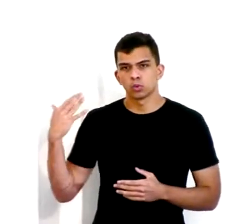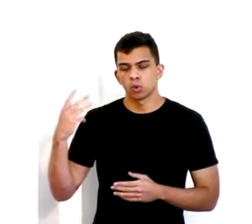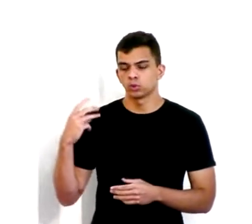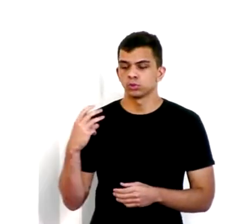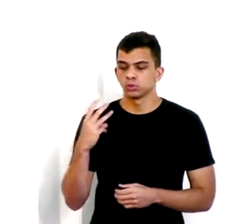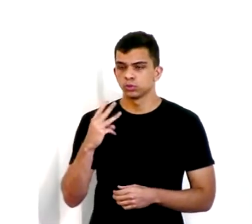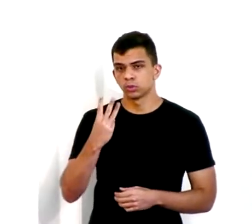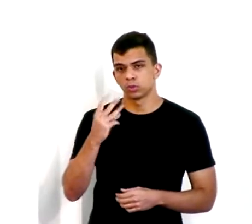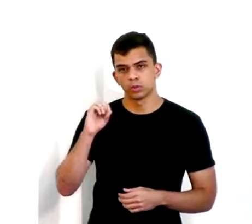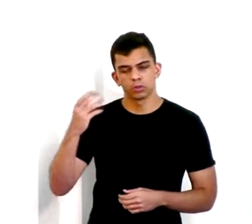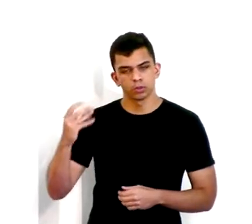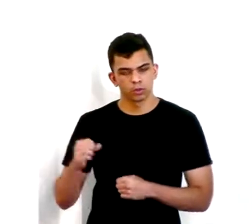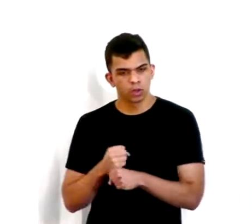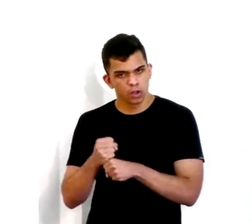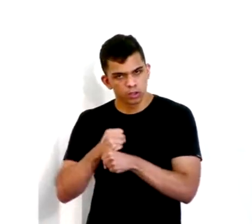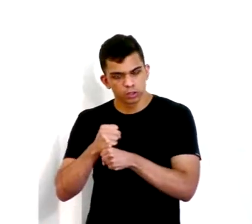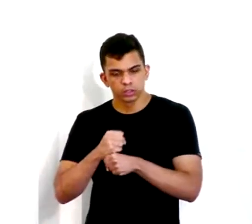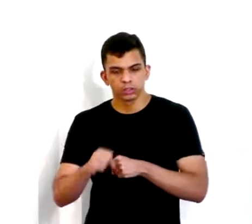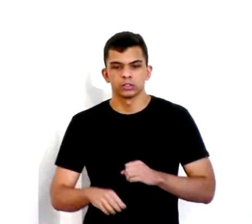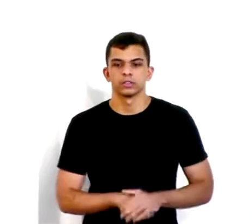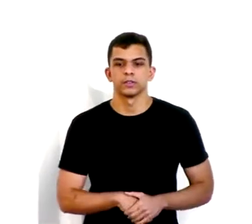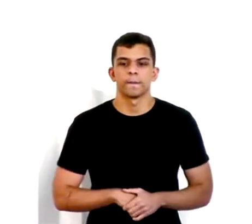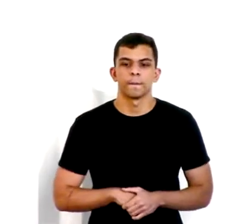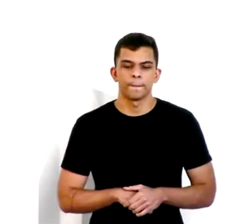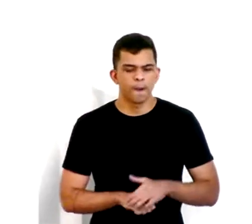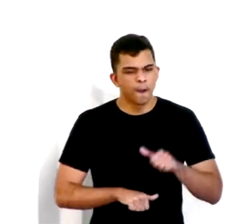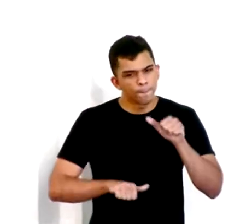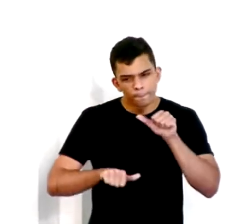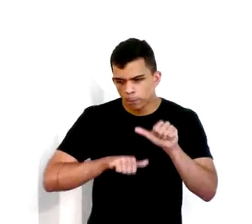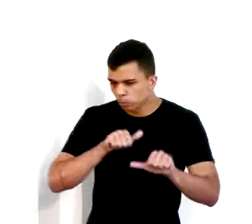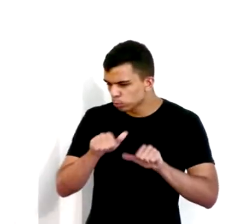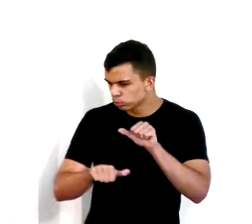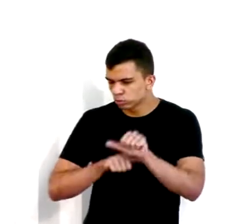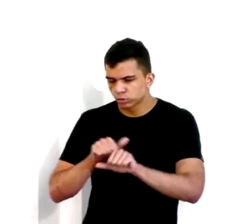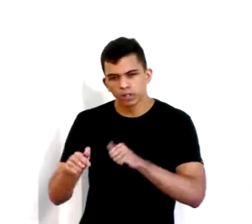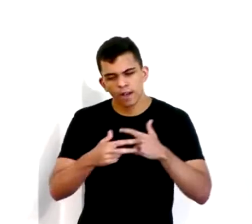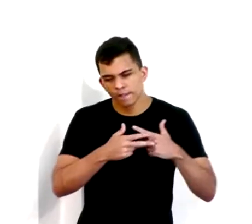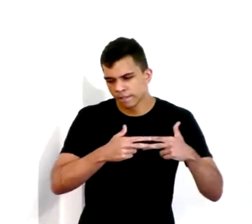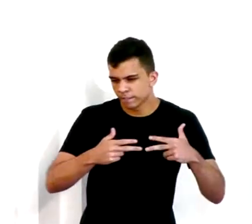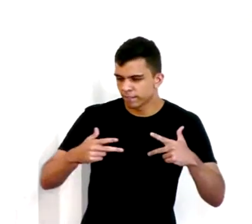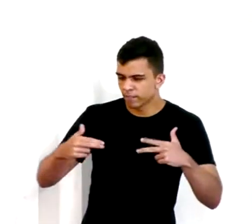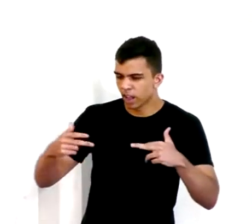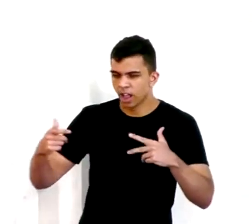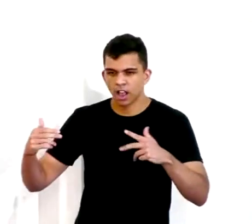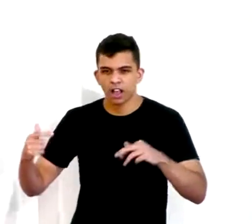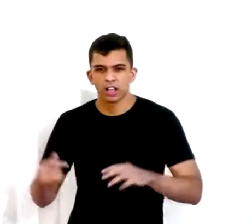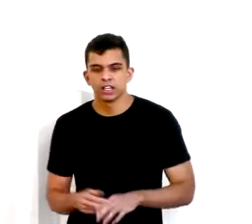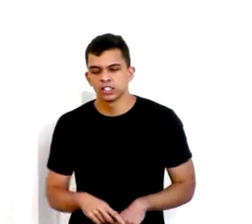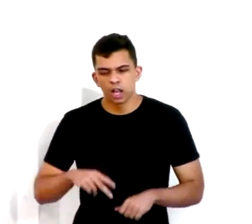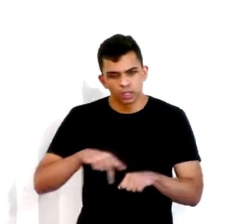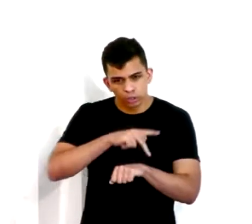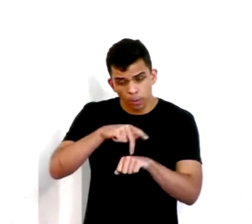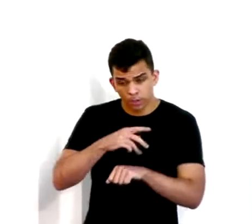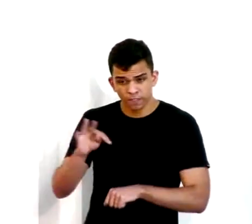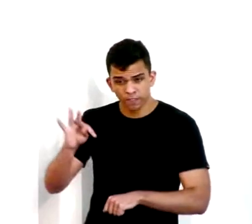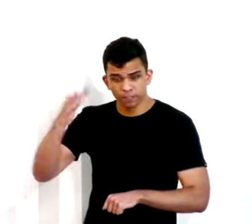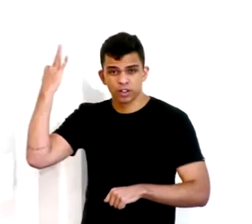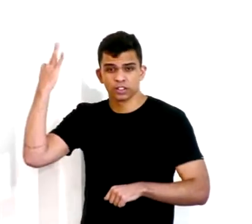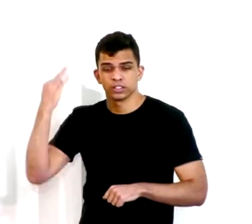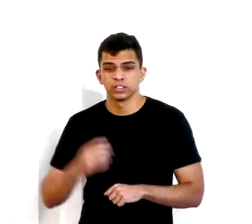este que foi palco de grandes revoluções, a Revolução Francesa, o Iluminismo, o